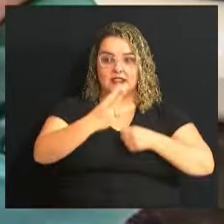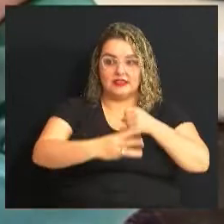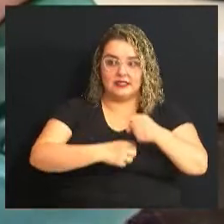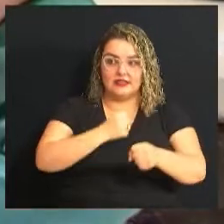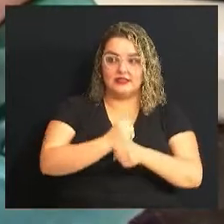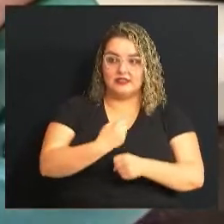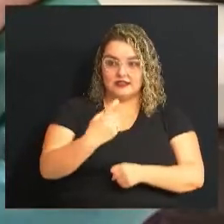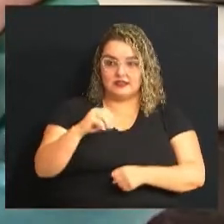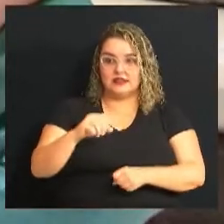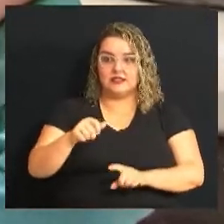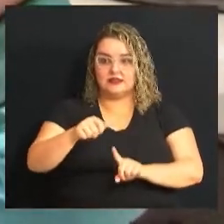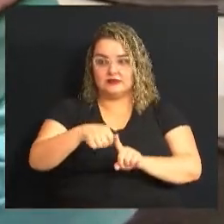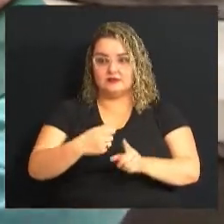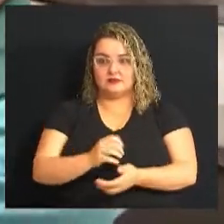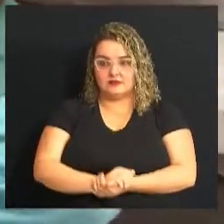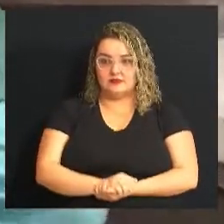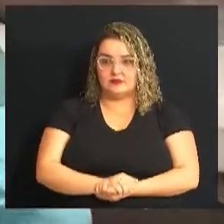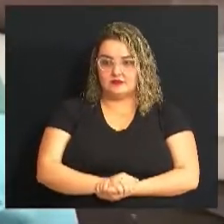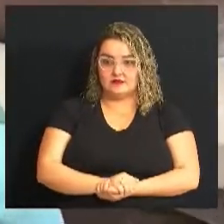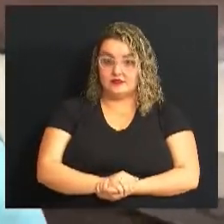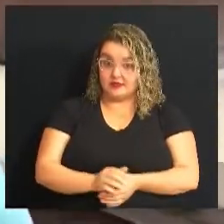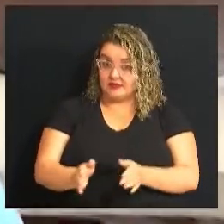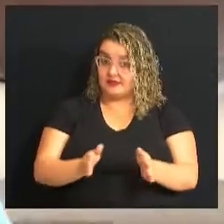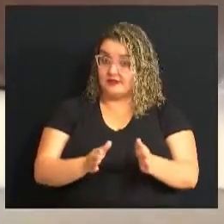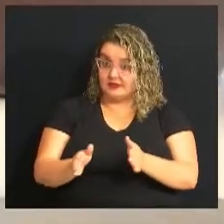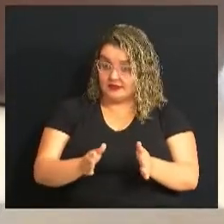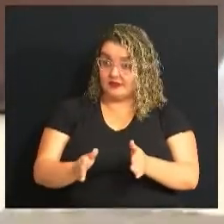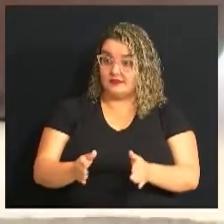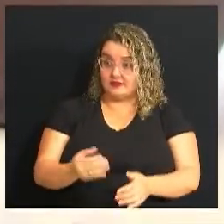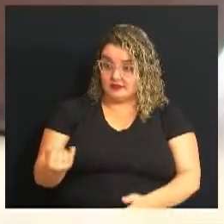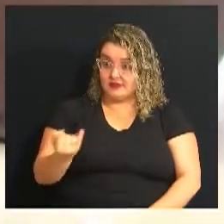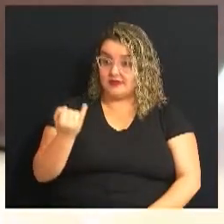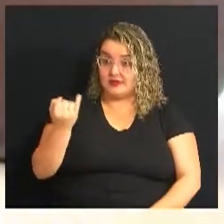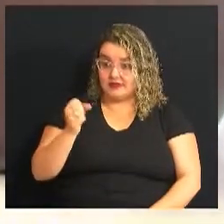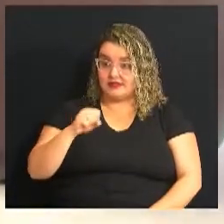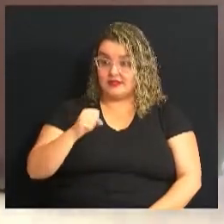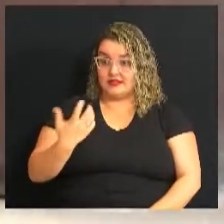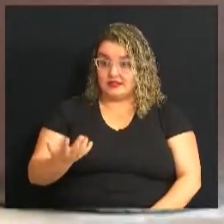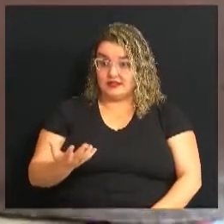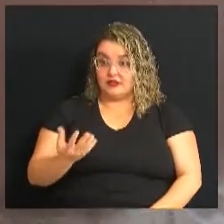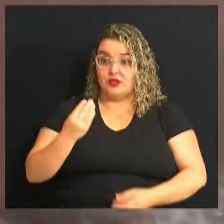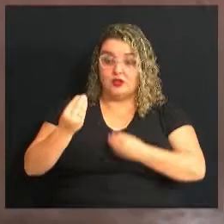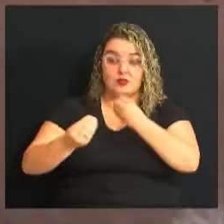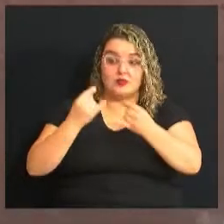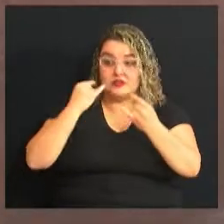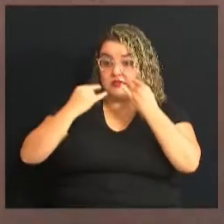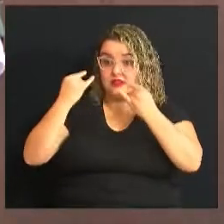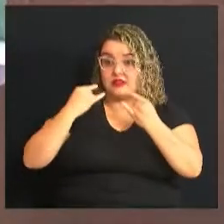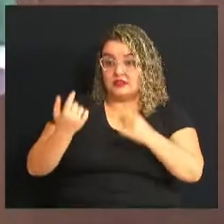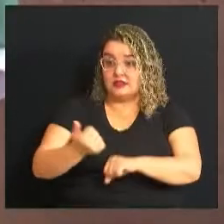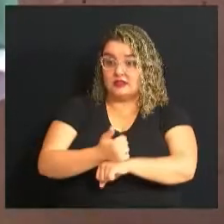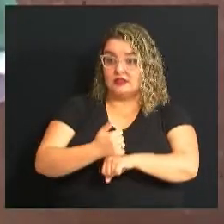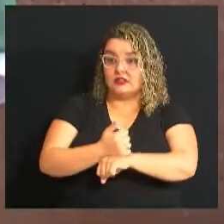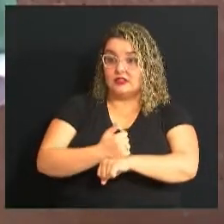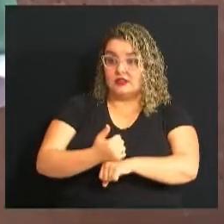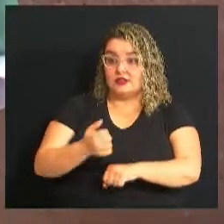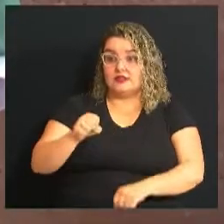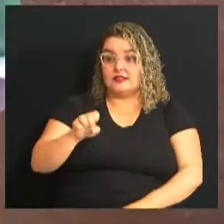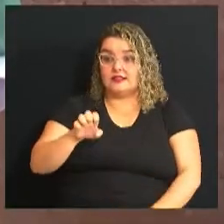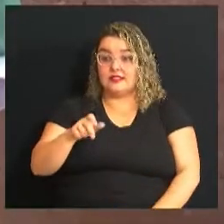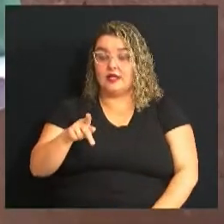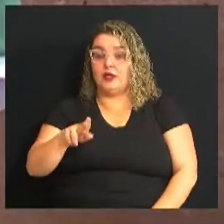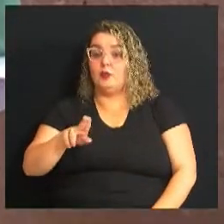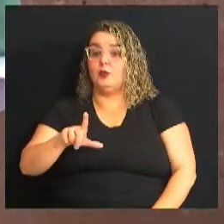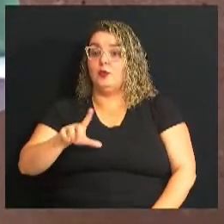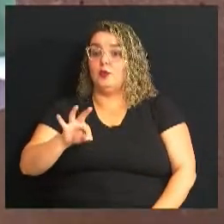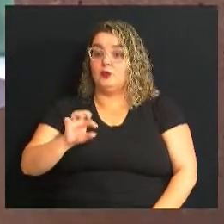meses. Então já é um tempo considerável. Sim. Como se interessou pela profissão de sepultador? Na